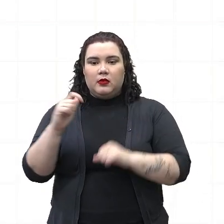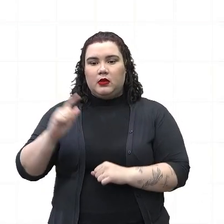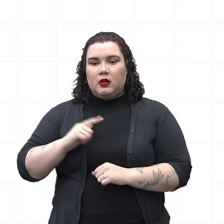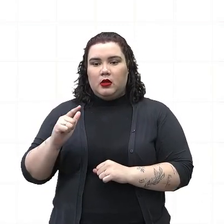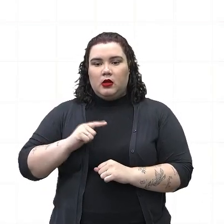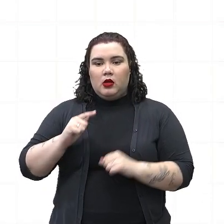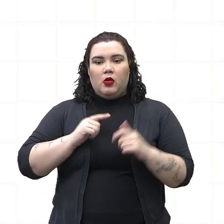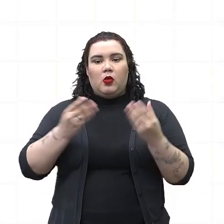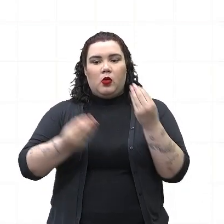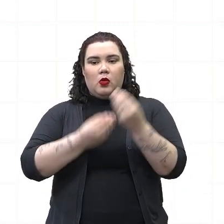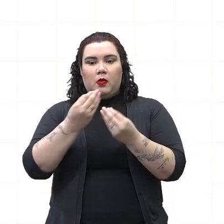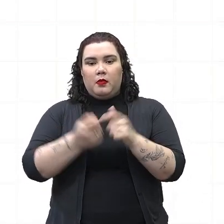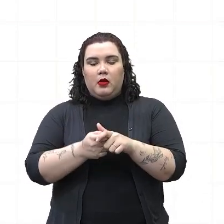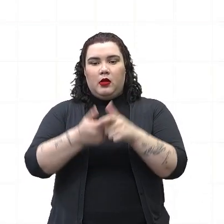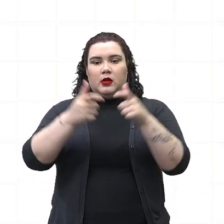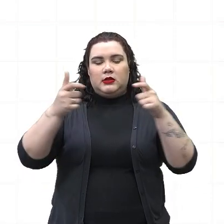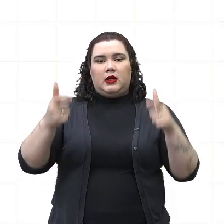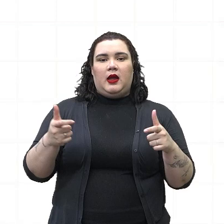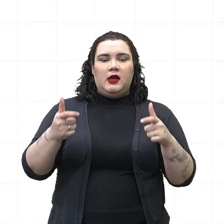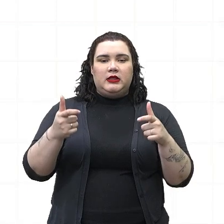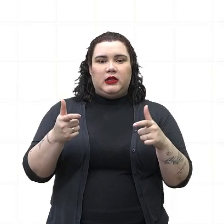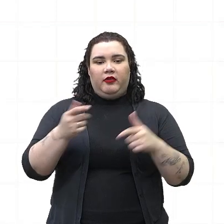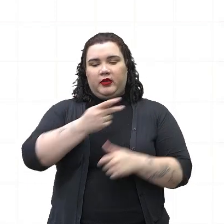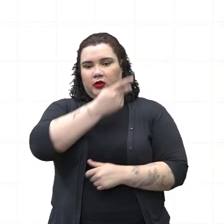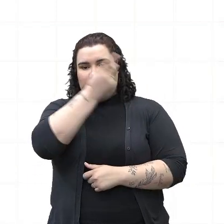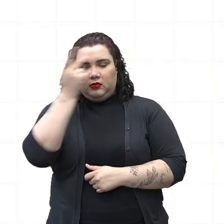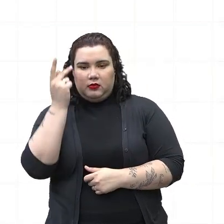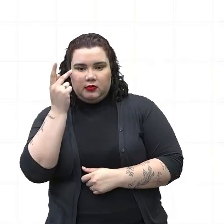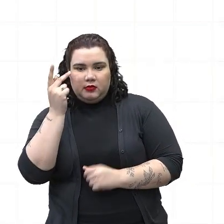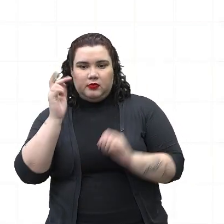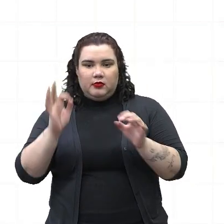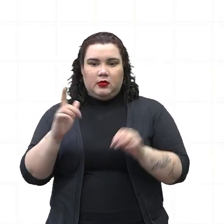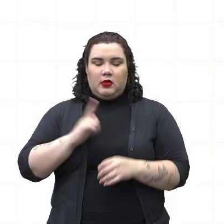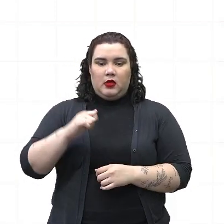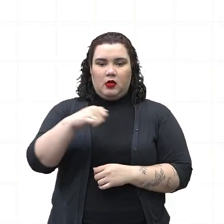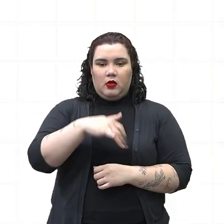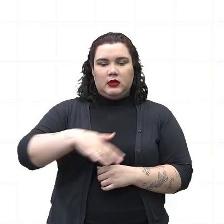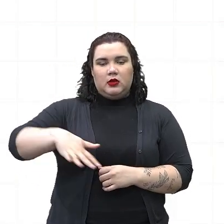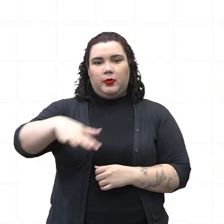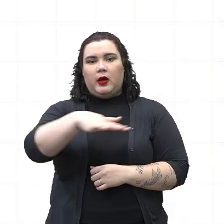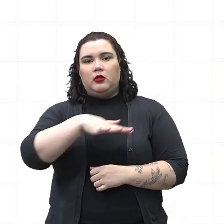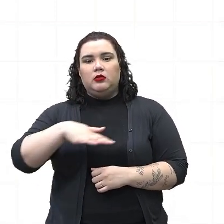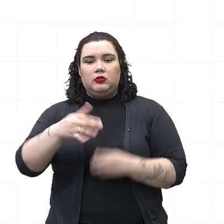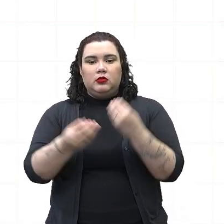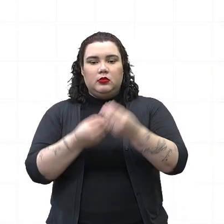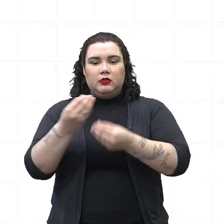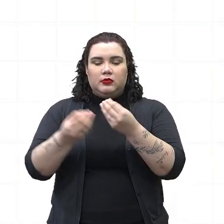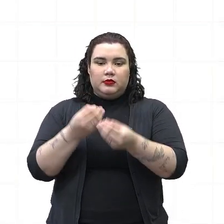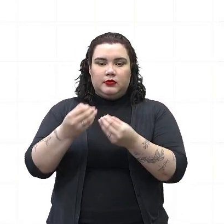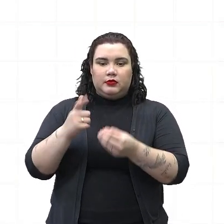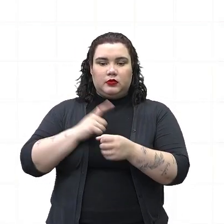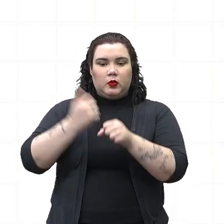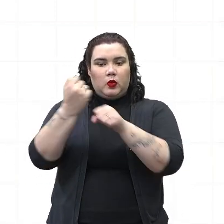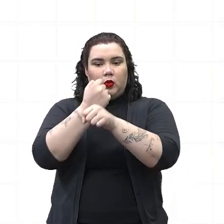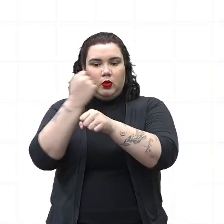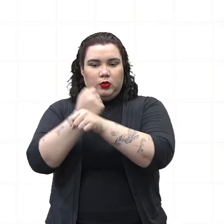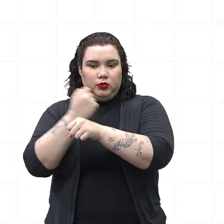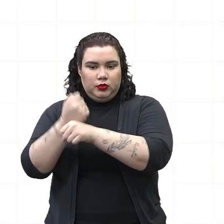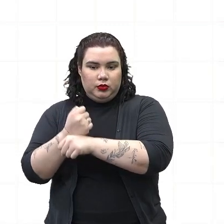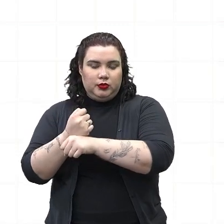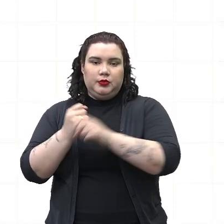pessoas, da maioria das pessoas, né? Indo viver de uma área de campo para uma área urbanizada, uma área que foi construída,